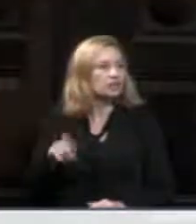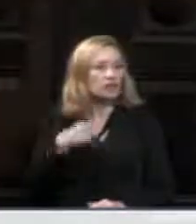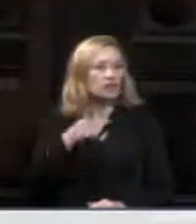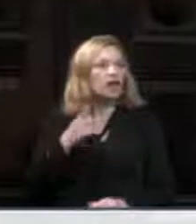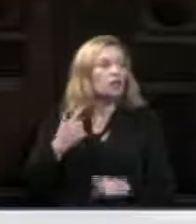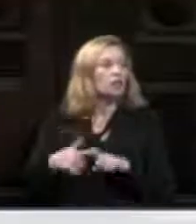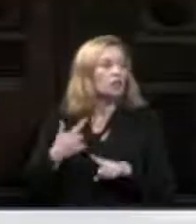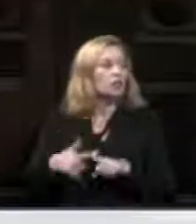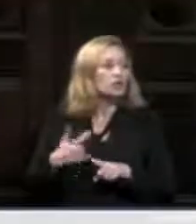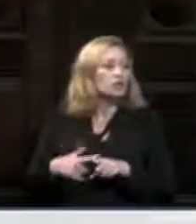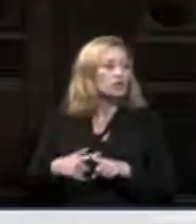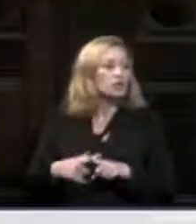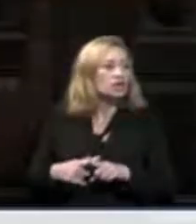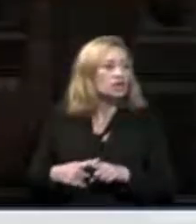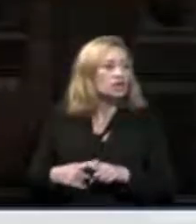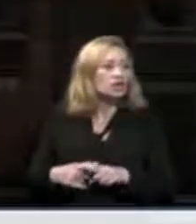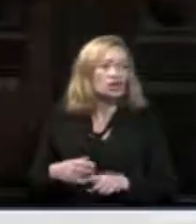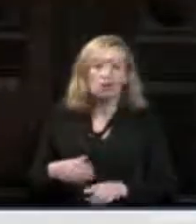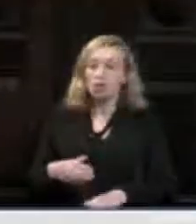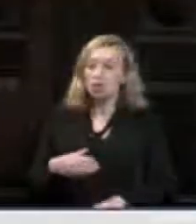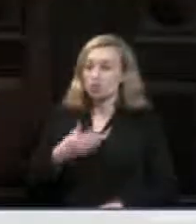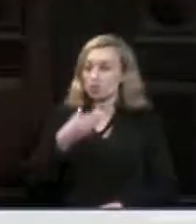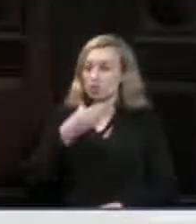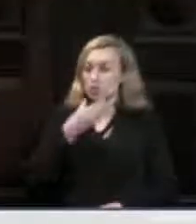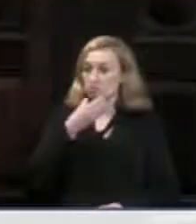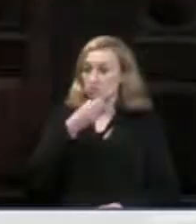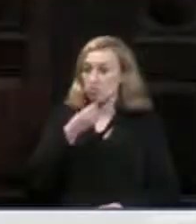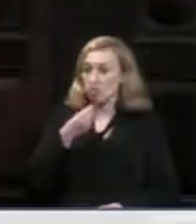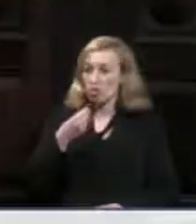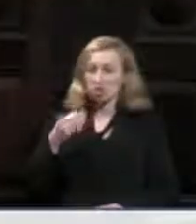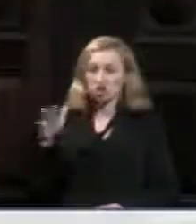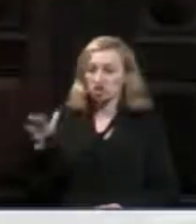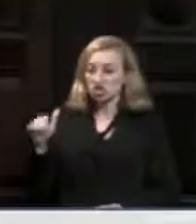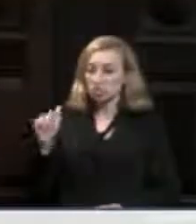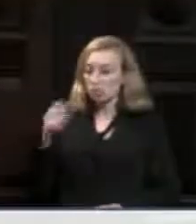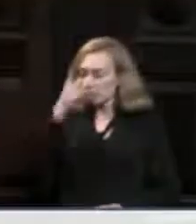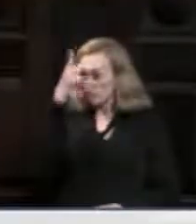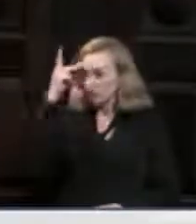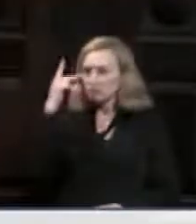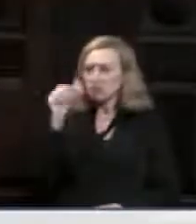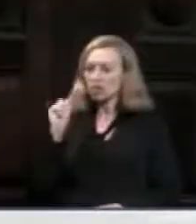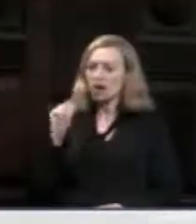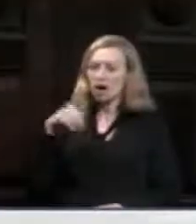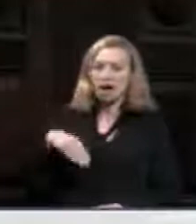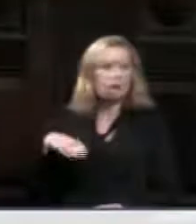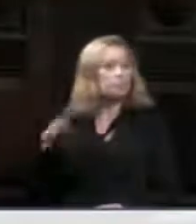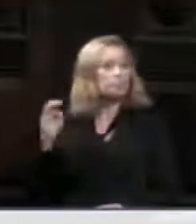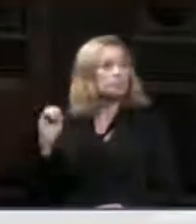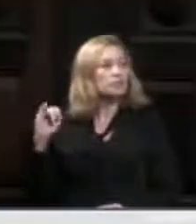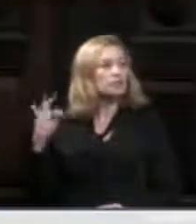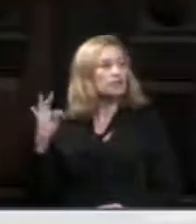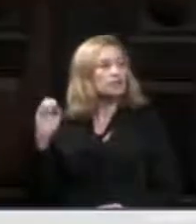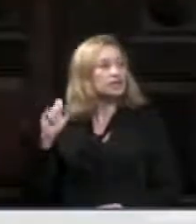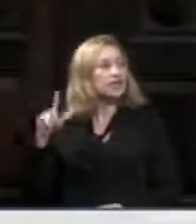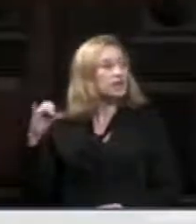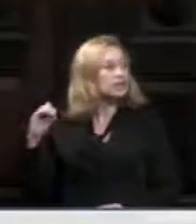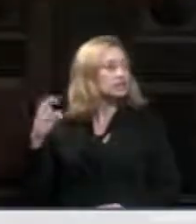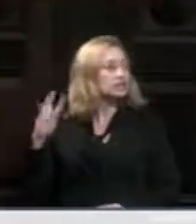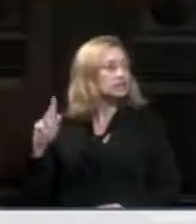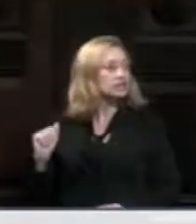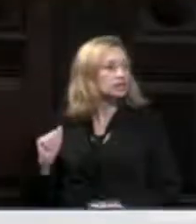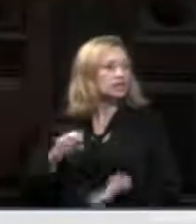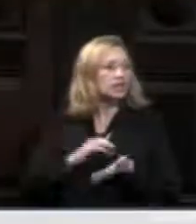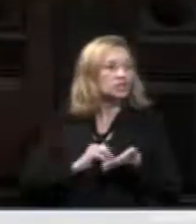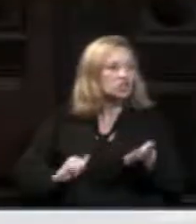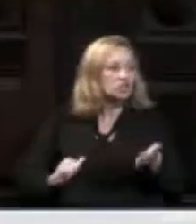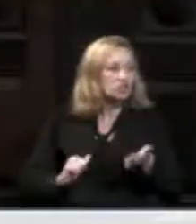Clube Med contratou ambientalistas que fizeram o plano de manejo e retiraram aquela área do parque.